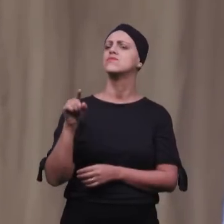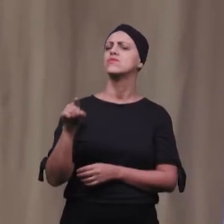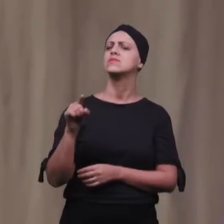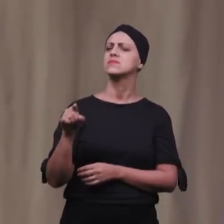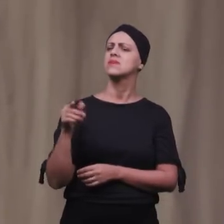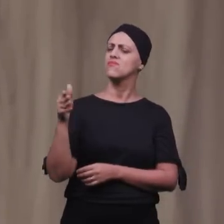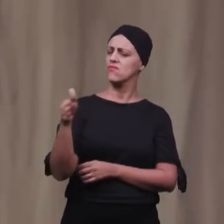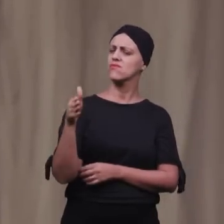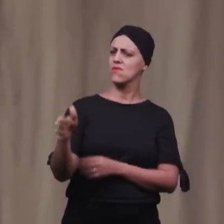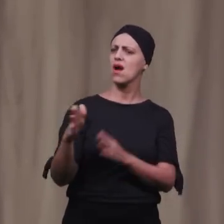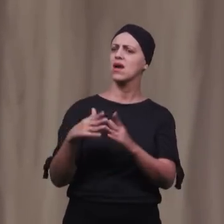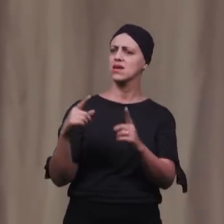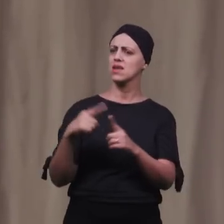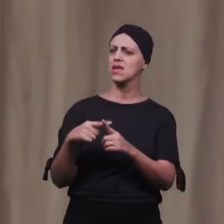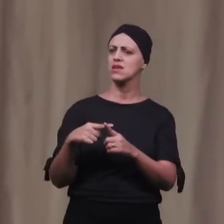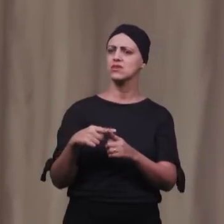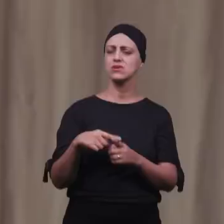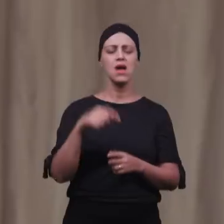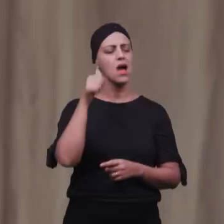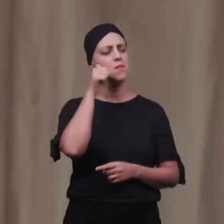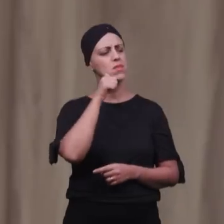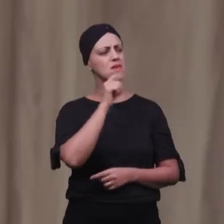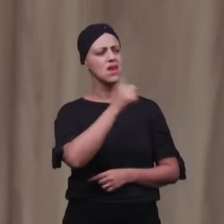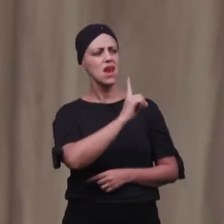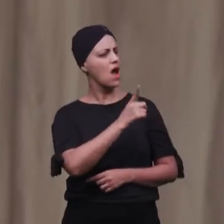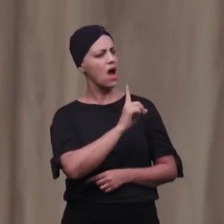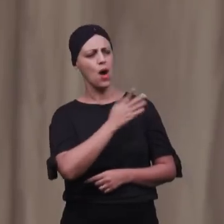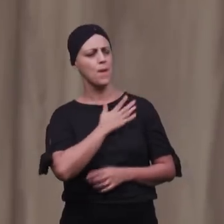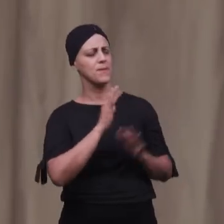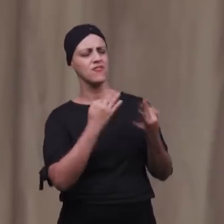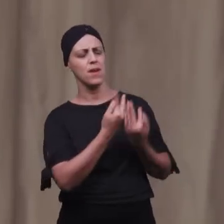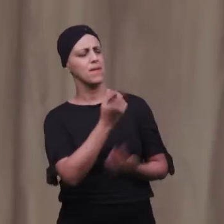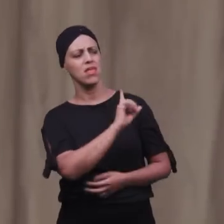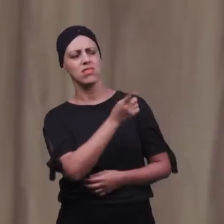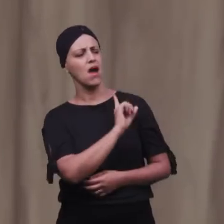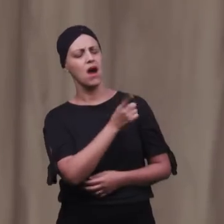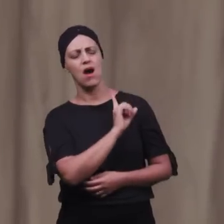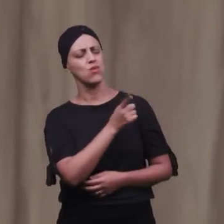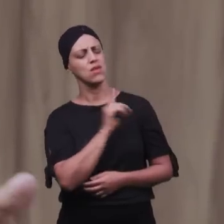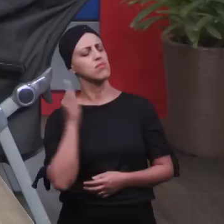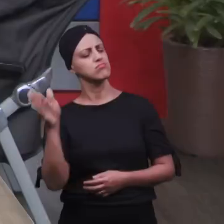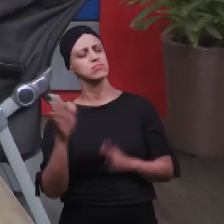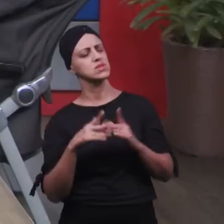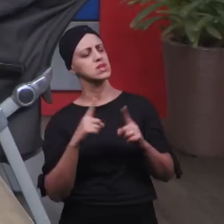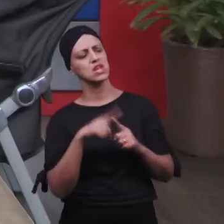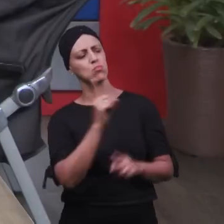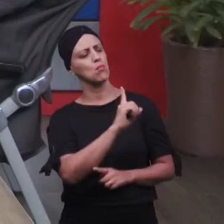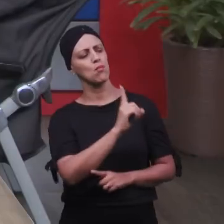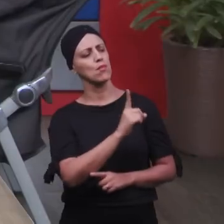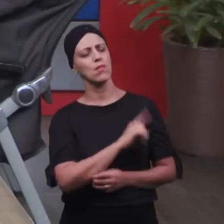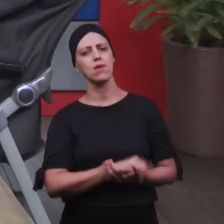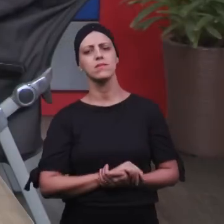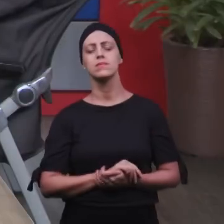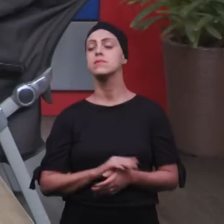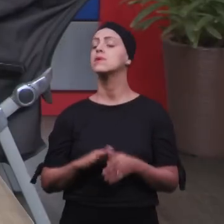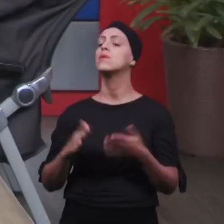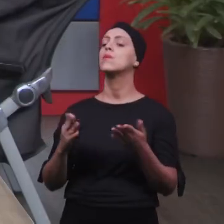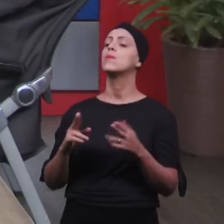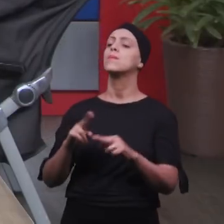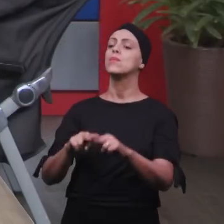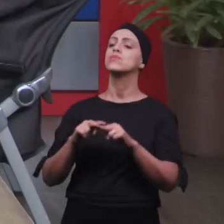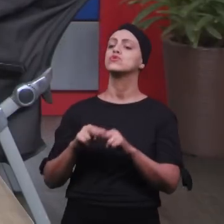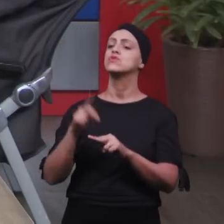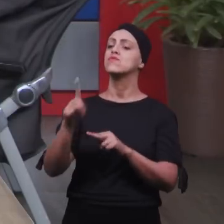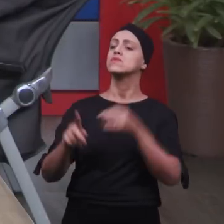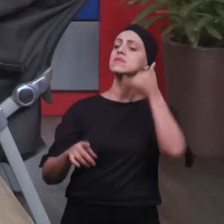alguma igreja? Não, não. Sua família também não. E qual o motivo da sua